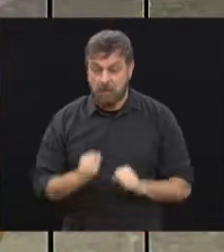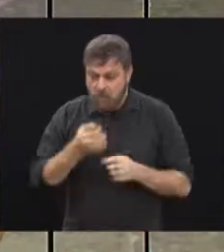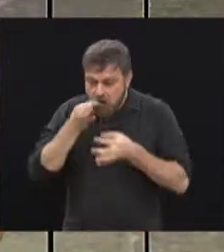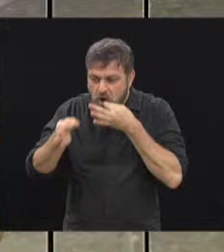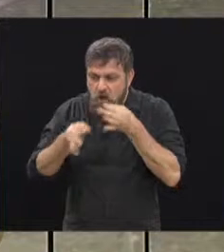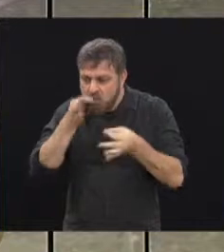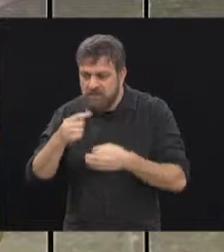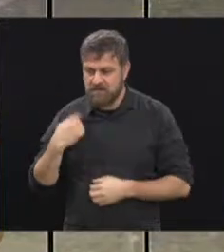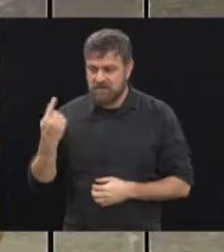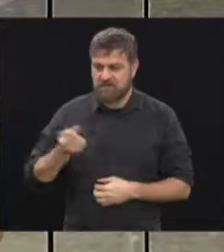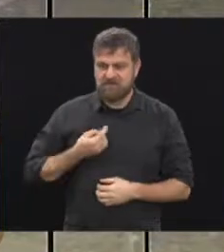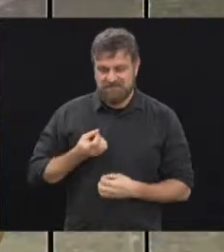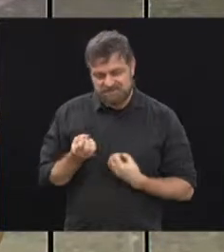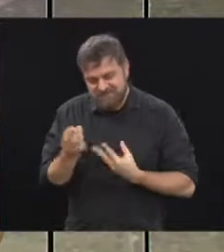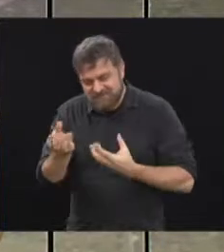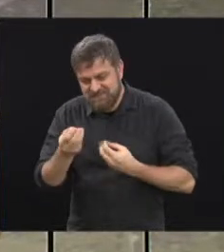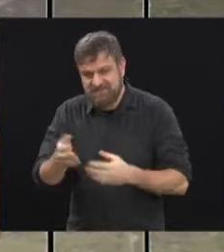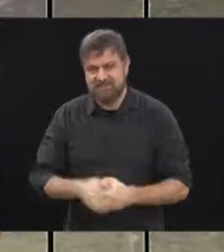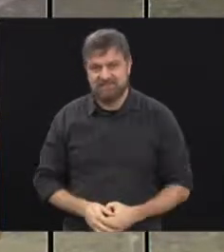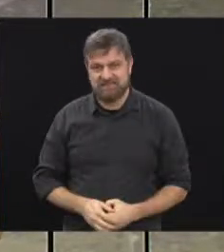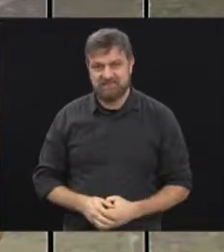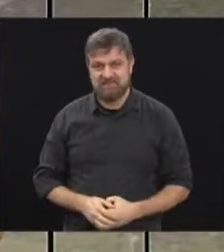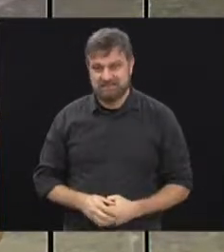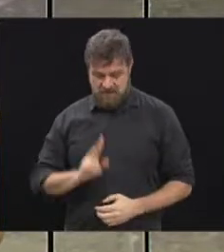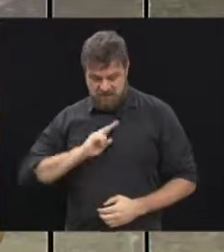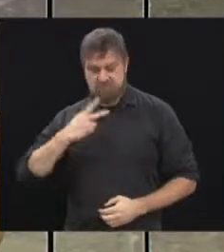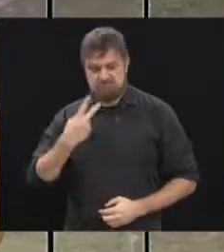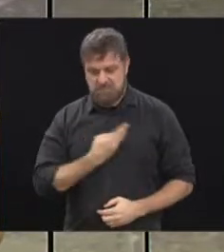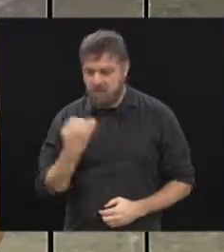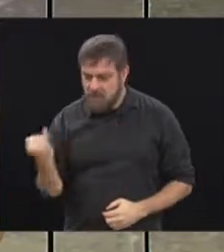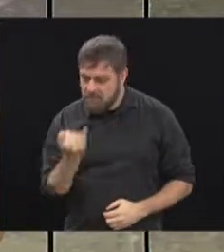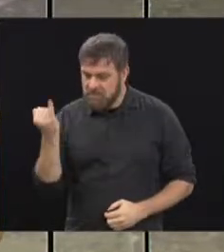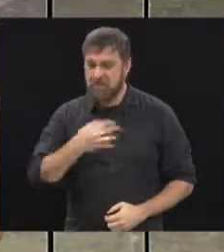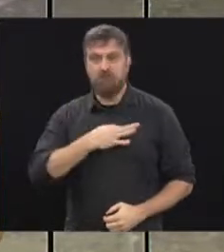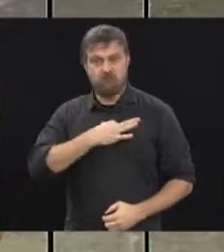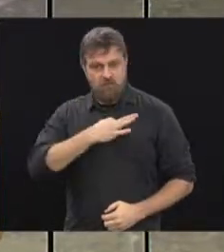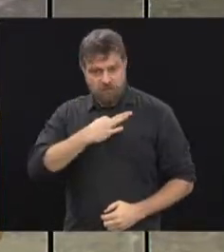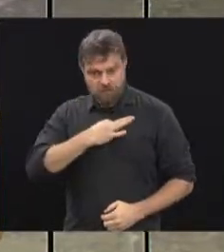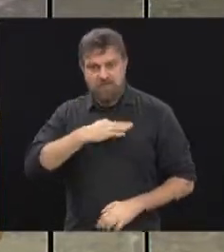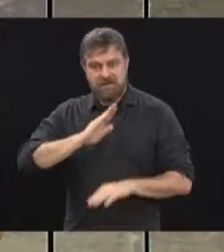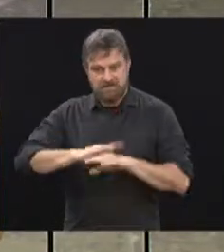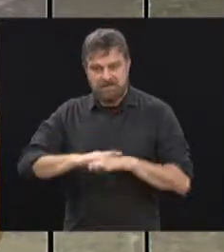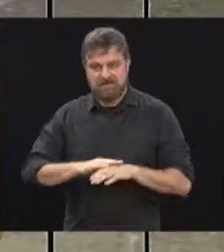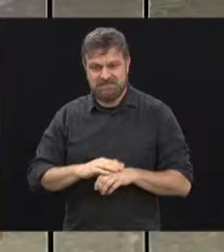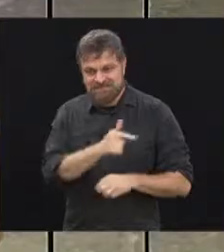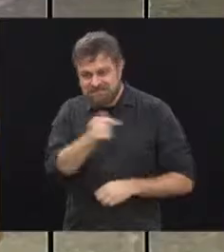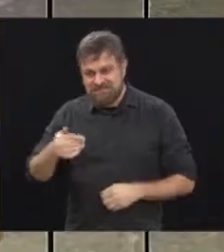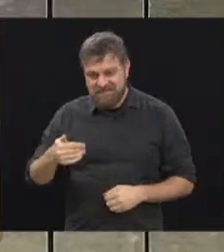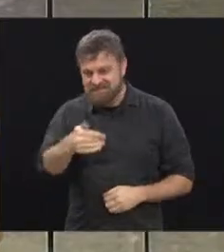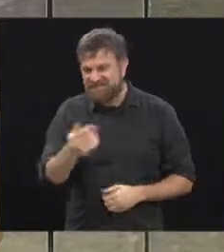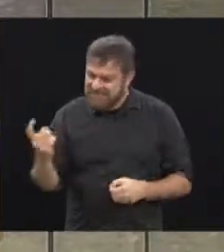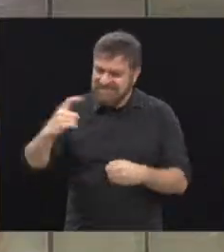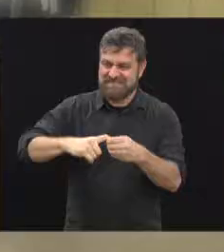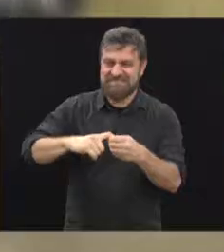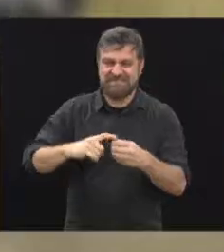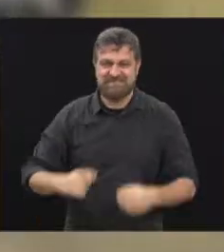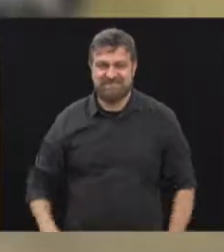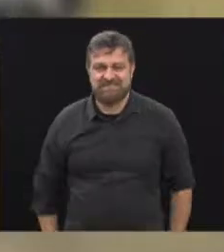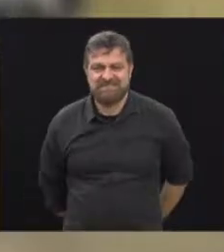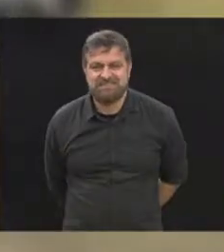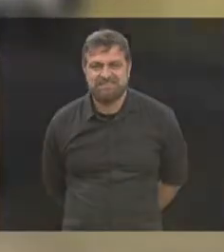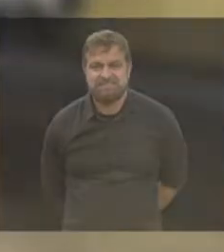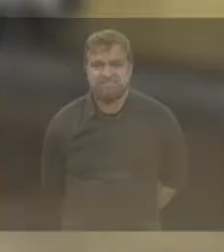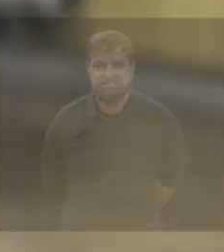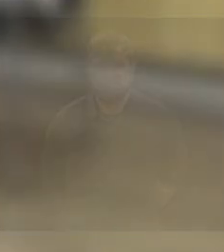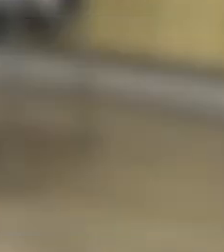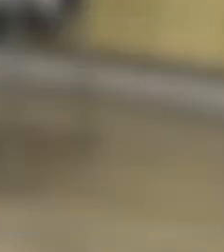muito bem-vindas. Fica aí o nosso recado. Vale a pena transformar, vale a pena ser um voluntário. Até a semana que vem.